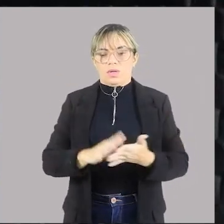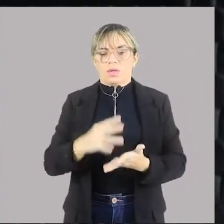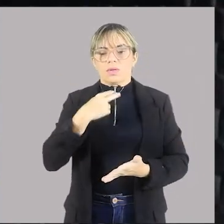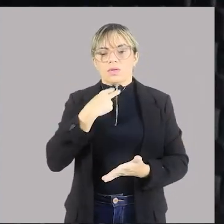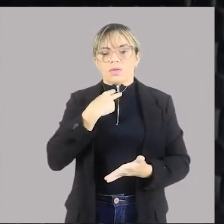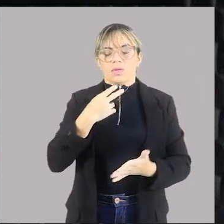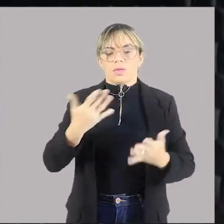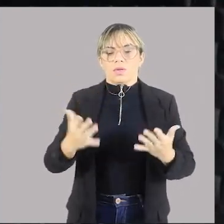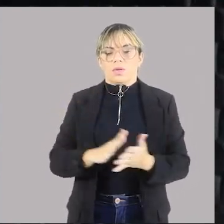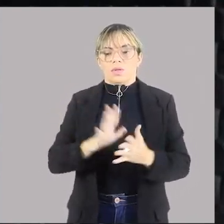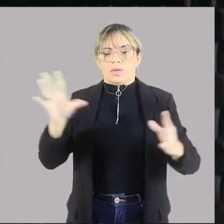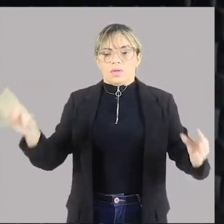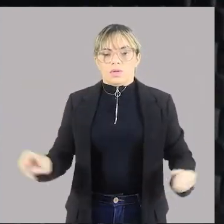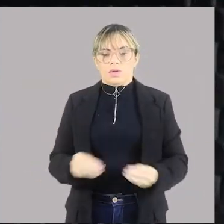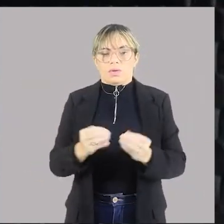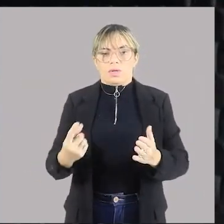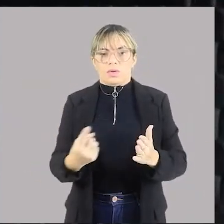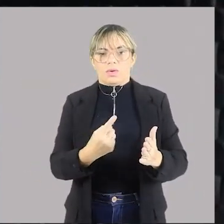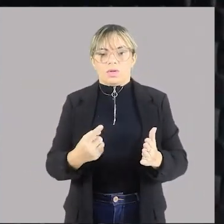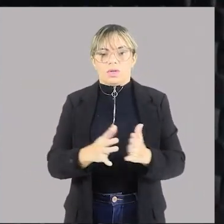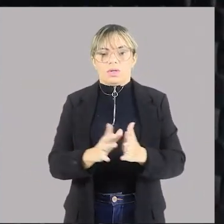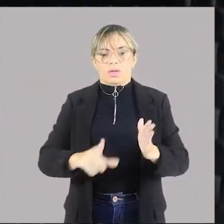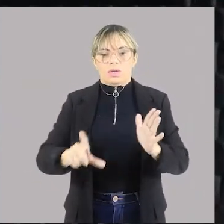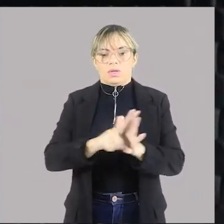não pode ser reunido em uma única lei.